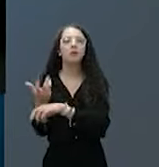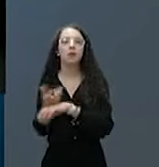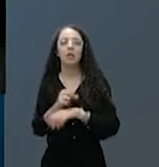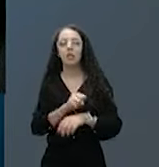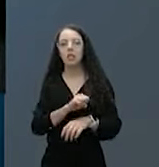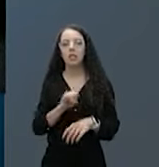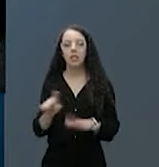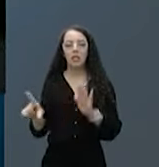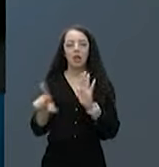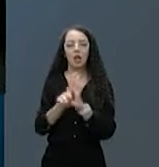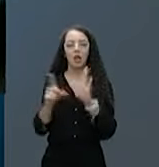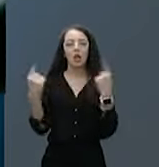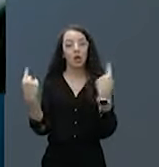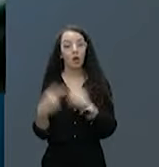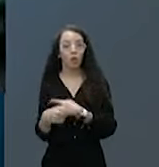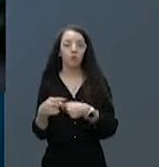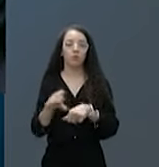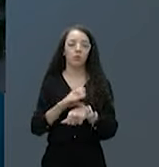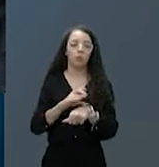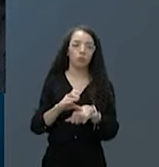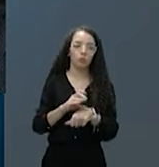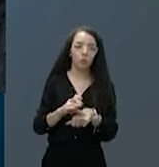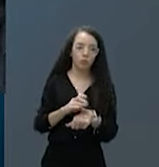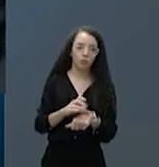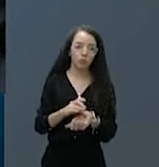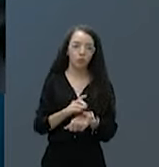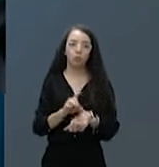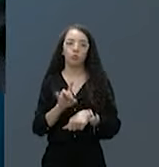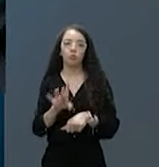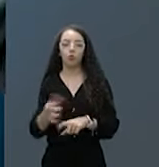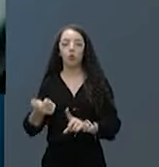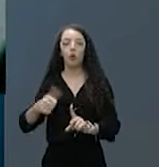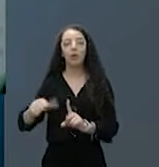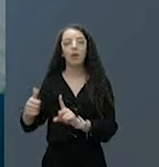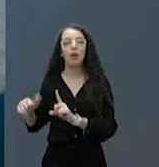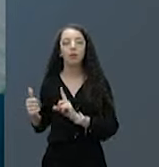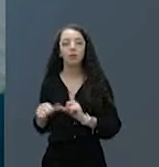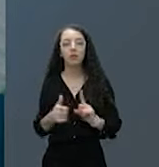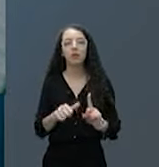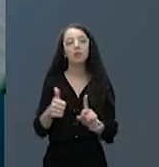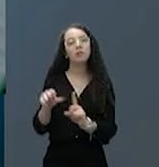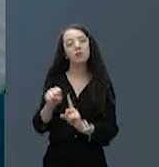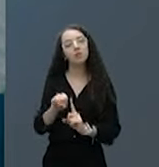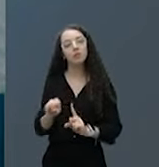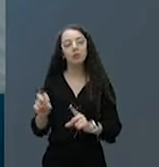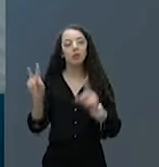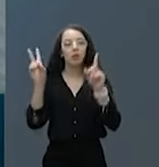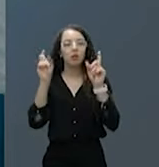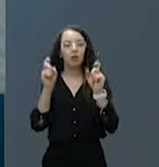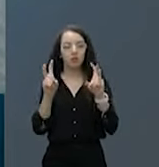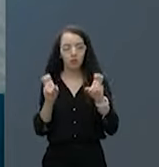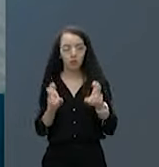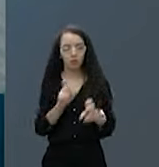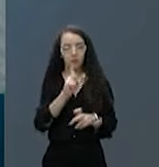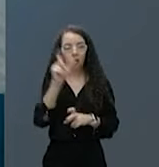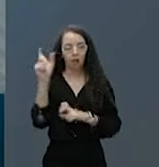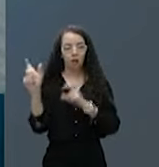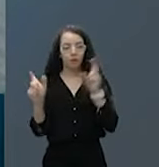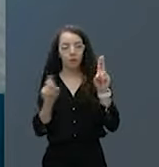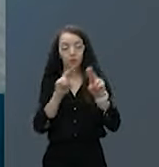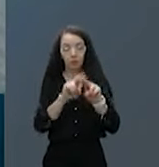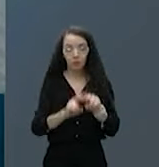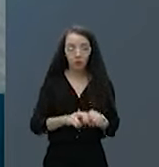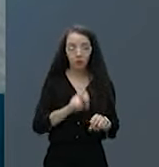do STJ sobre a matéria, apenas se verificando se nos termos definidos pelo STF encontra-se correta ou